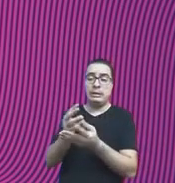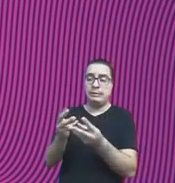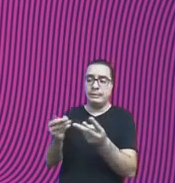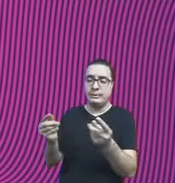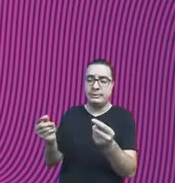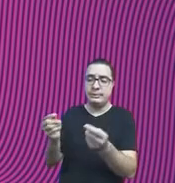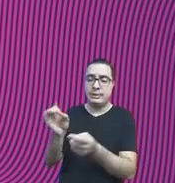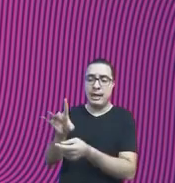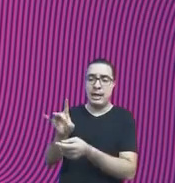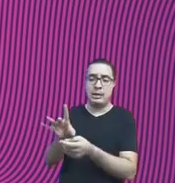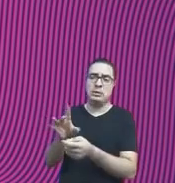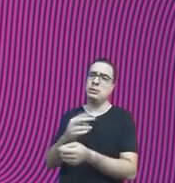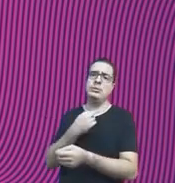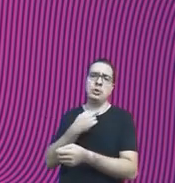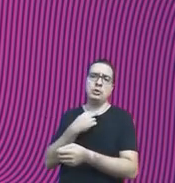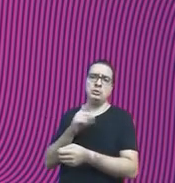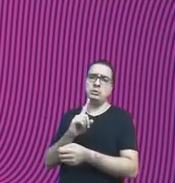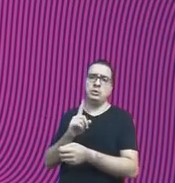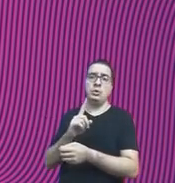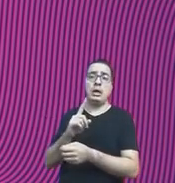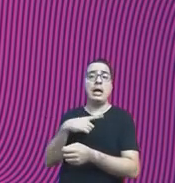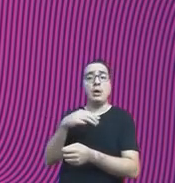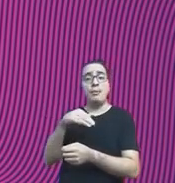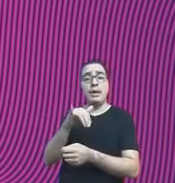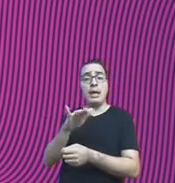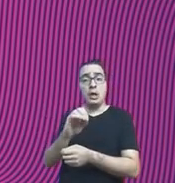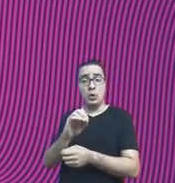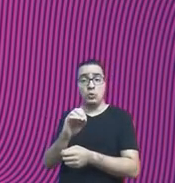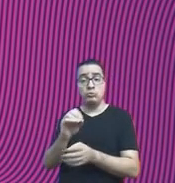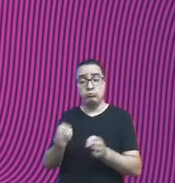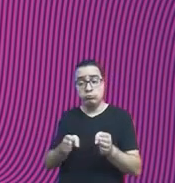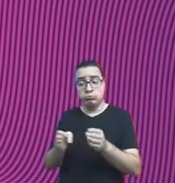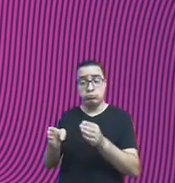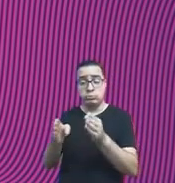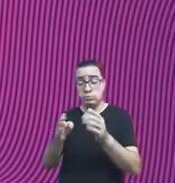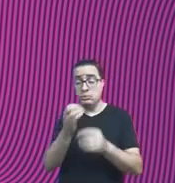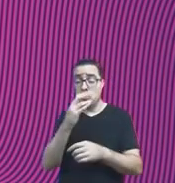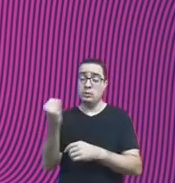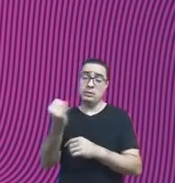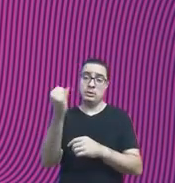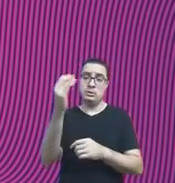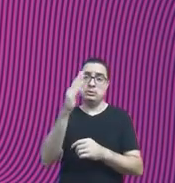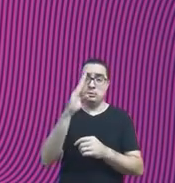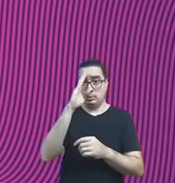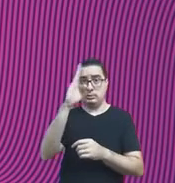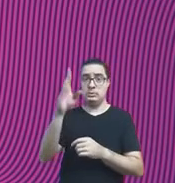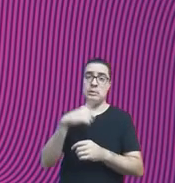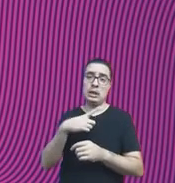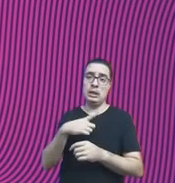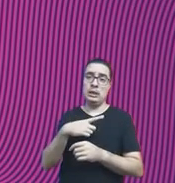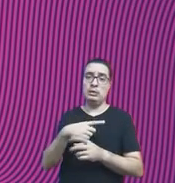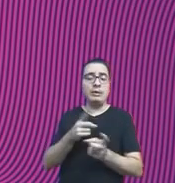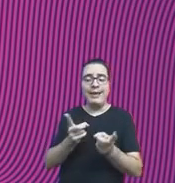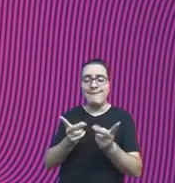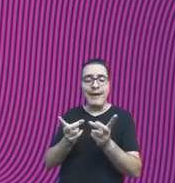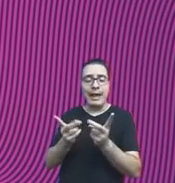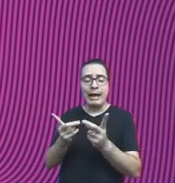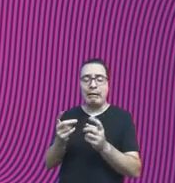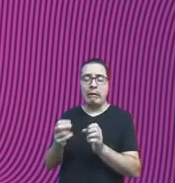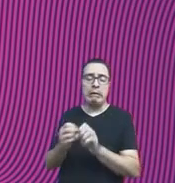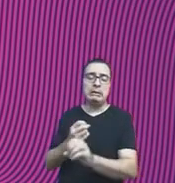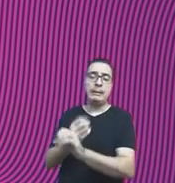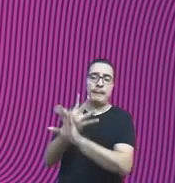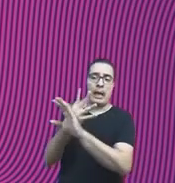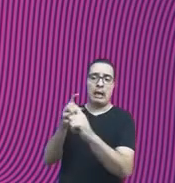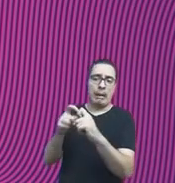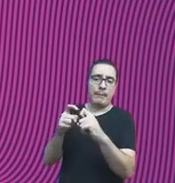ela não pode ser um fim em si mesma, ela é meio, e ela é um meio fundamental, não tem venda de telemedicina, a telemedicina é um meio para entregar